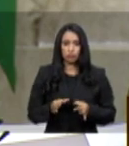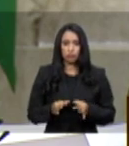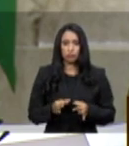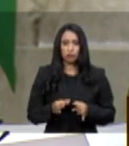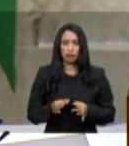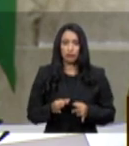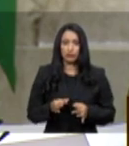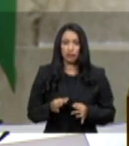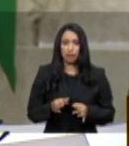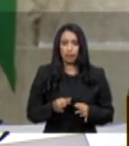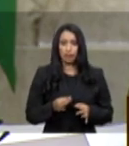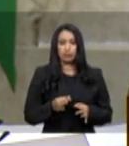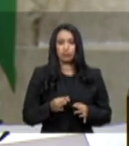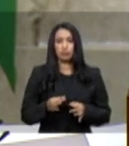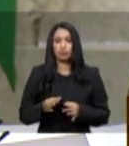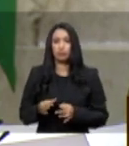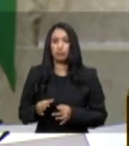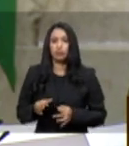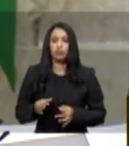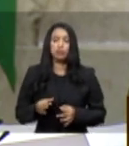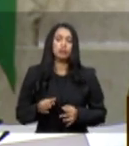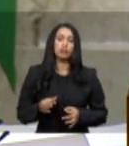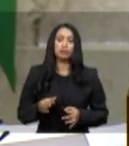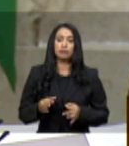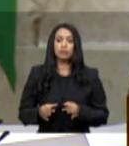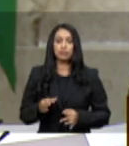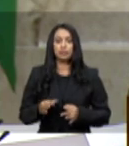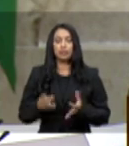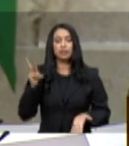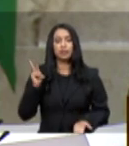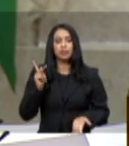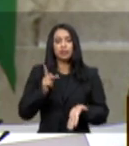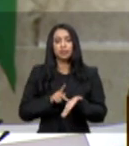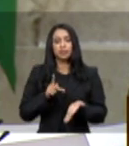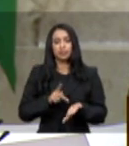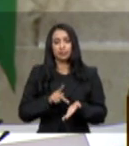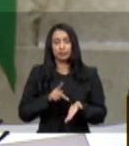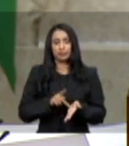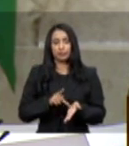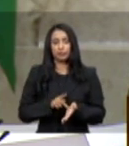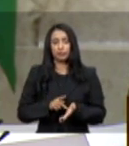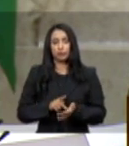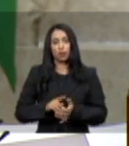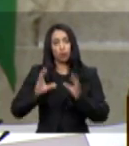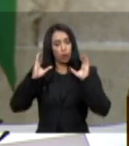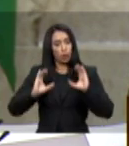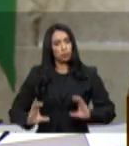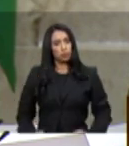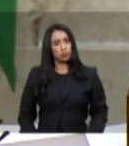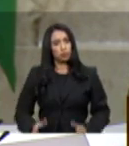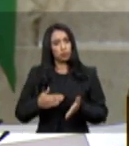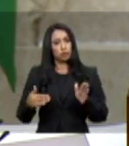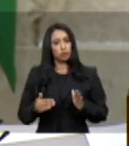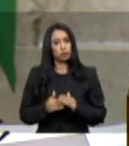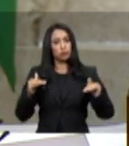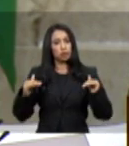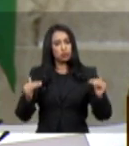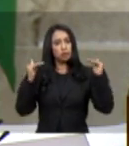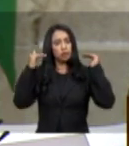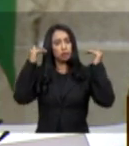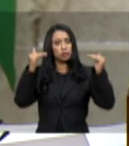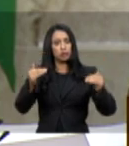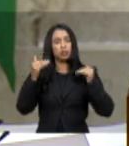pode abalar as bases da veracidade do comportamento de todos os autoridades